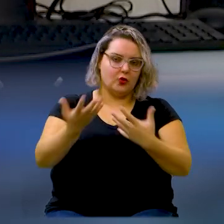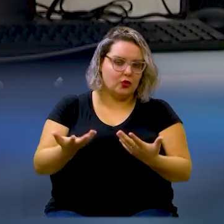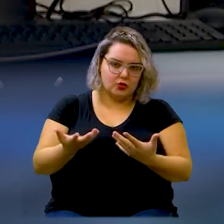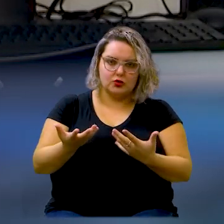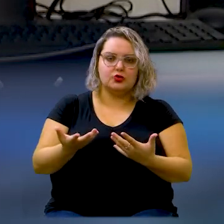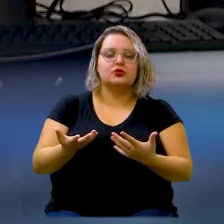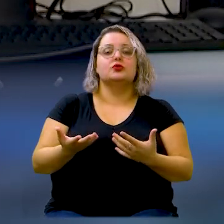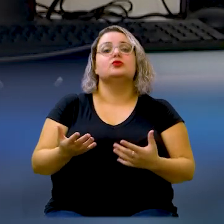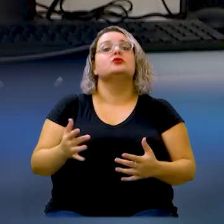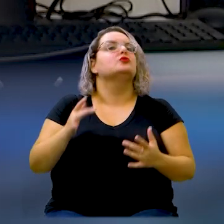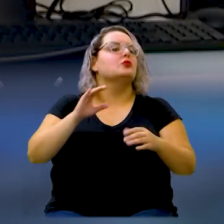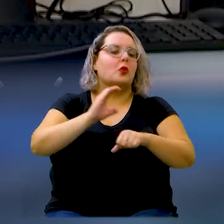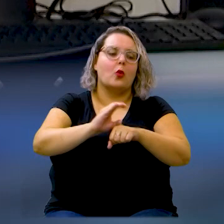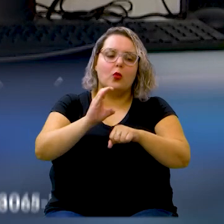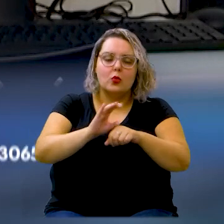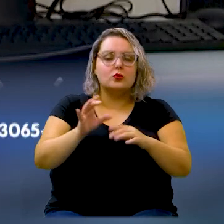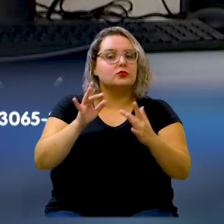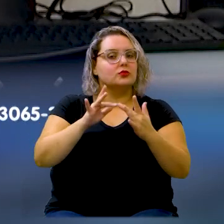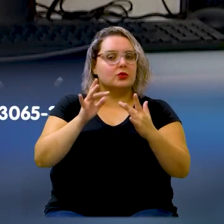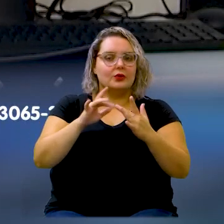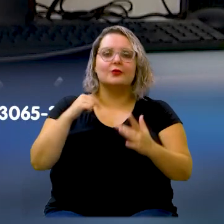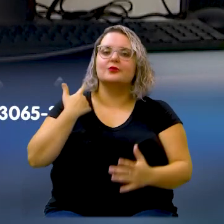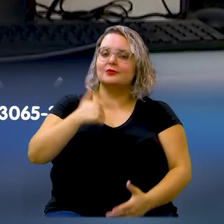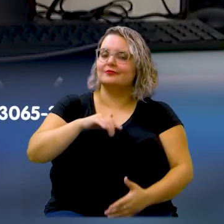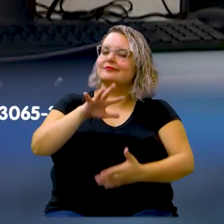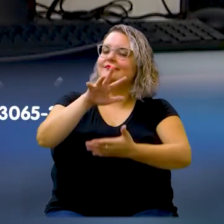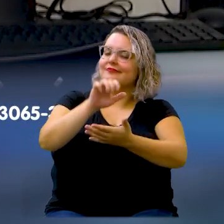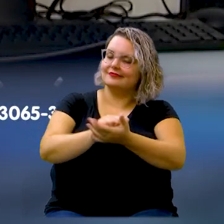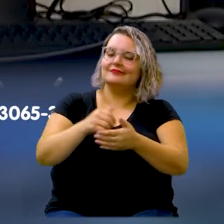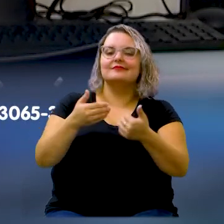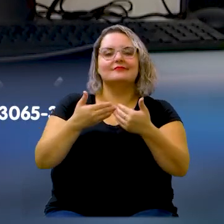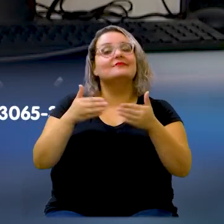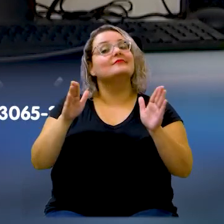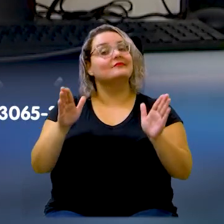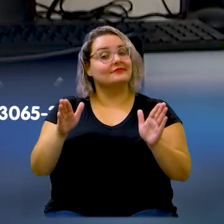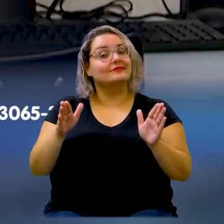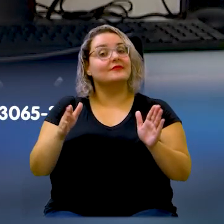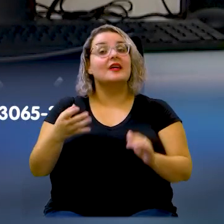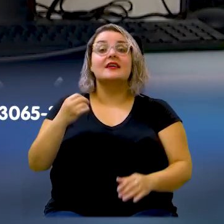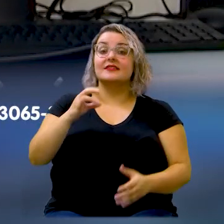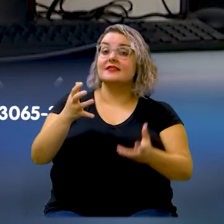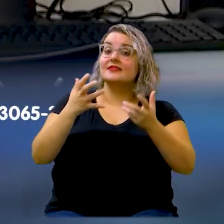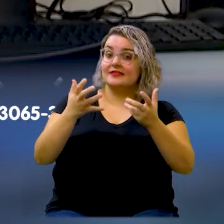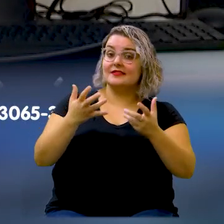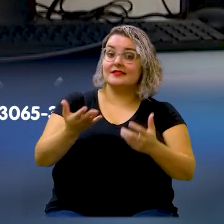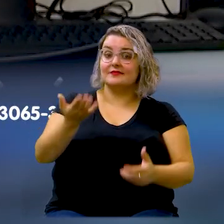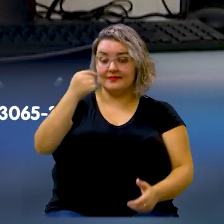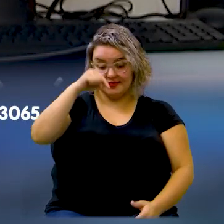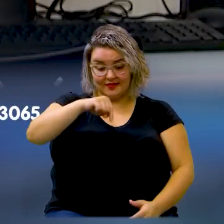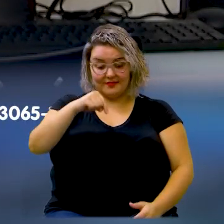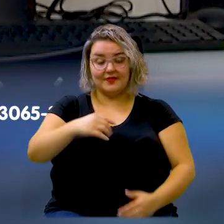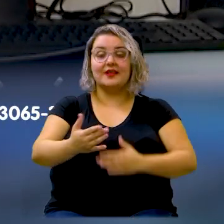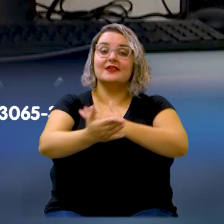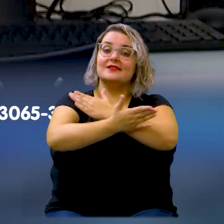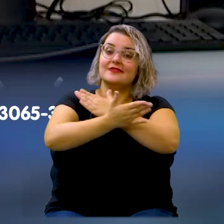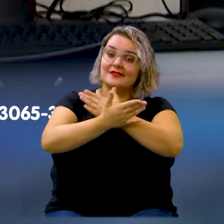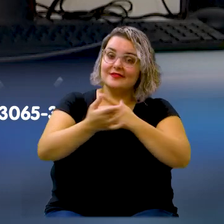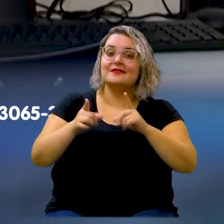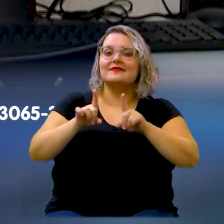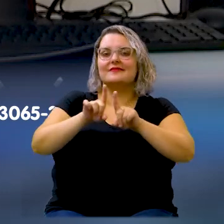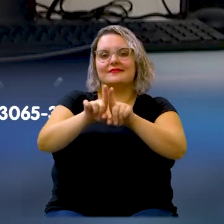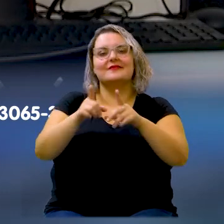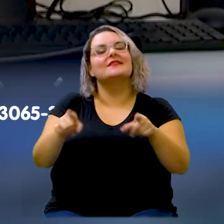projeto ou um curso, entre em contato conosco, estamos com as inscrições abertas. E se você quiser vir para contribuir, para